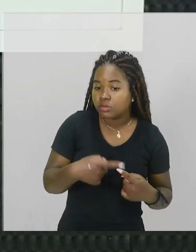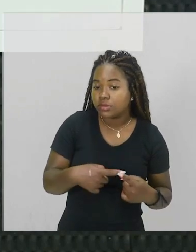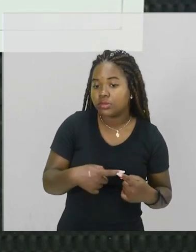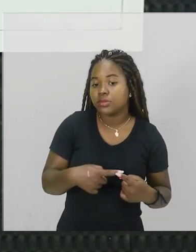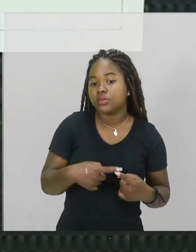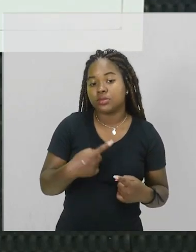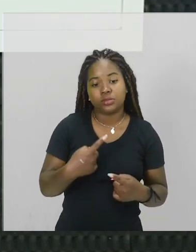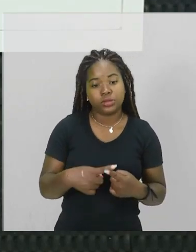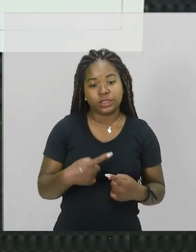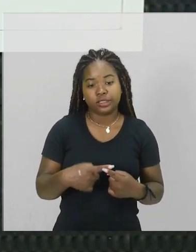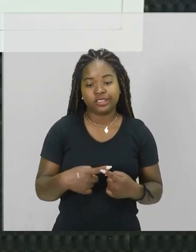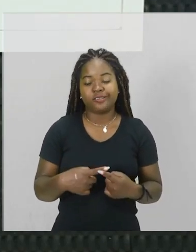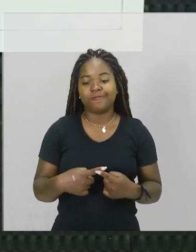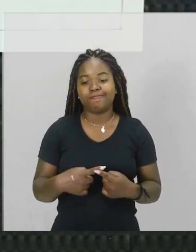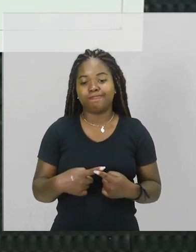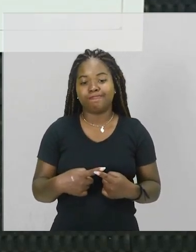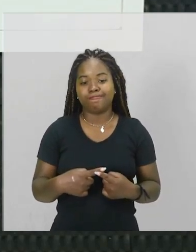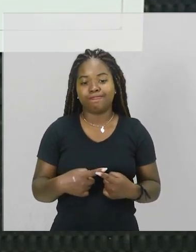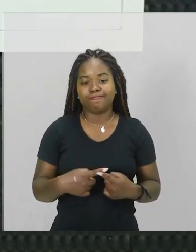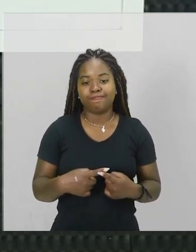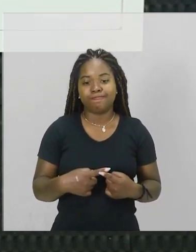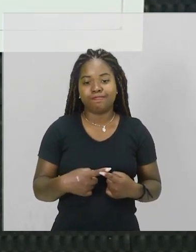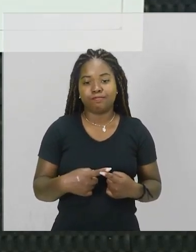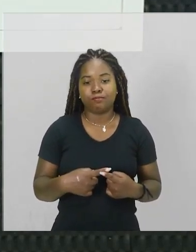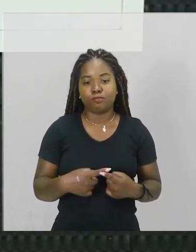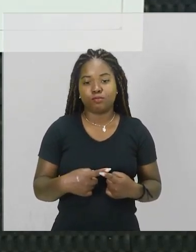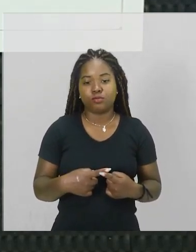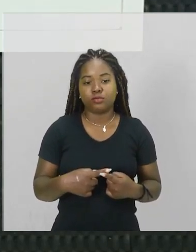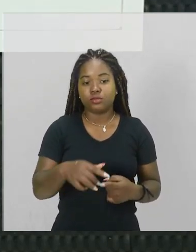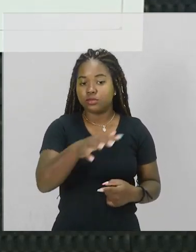que não geram luz,